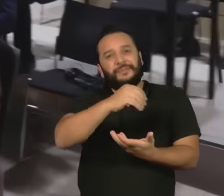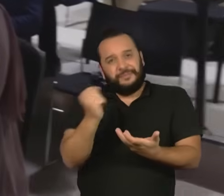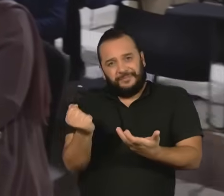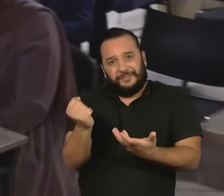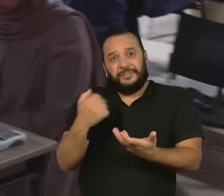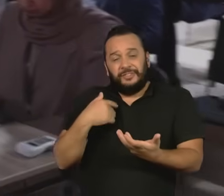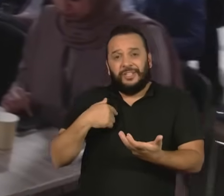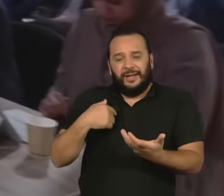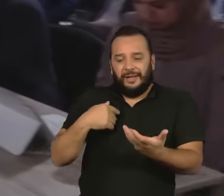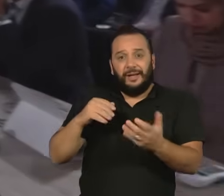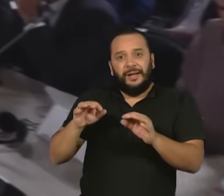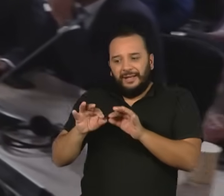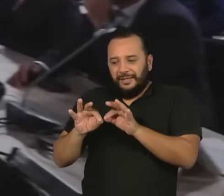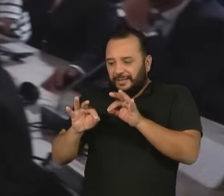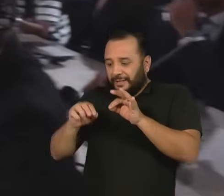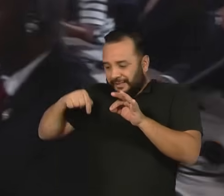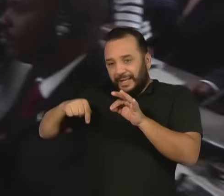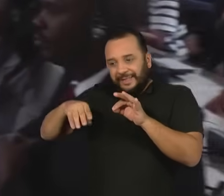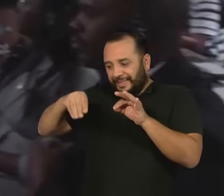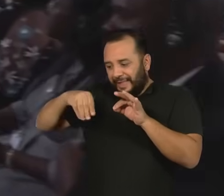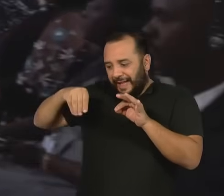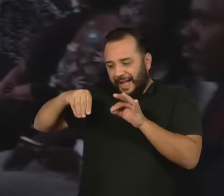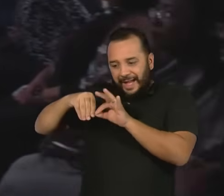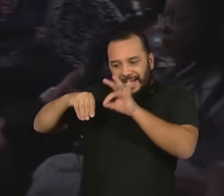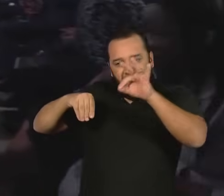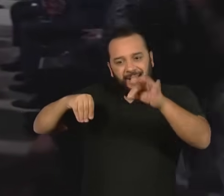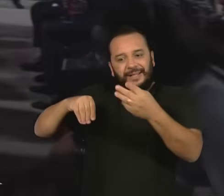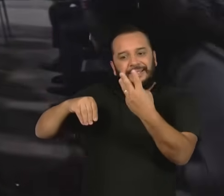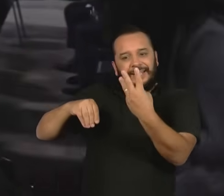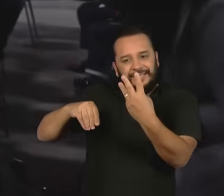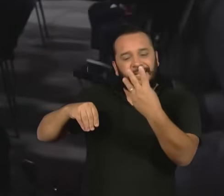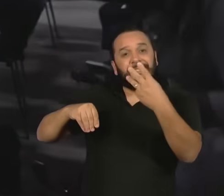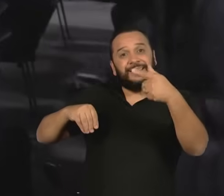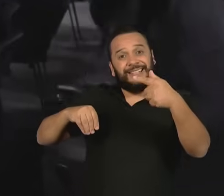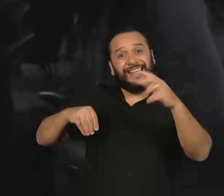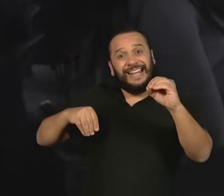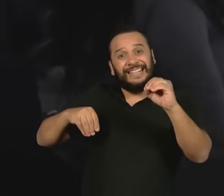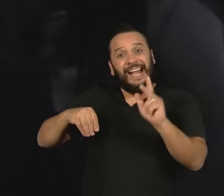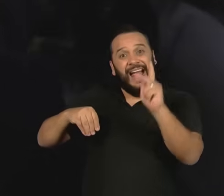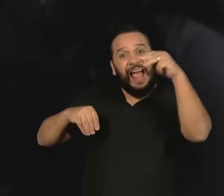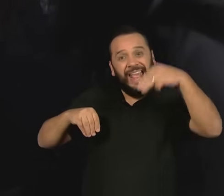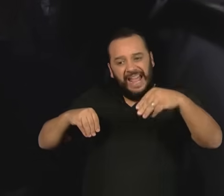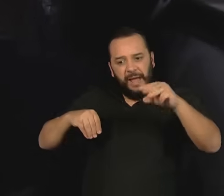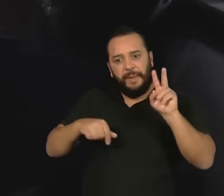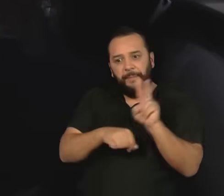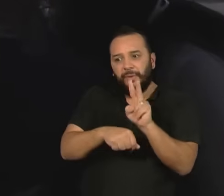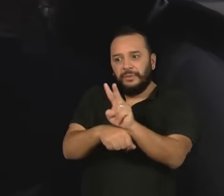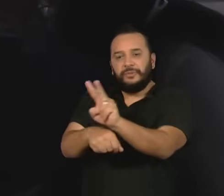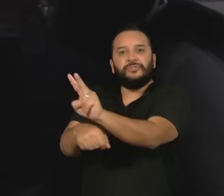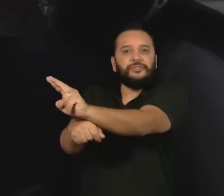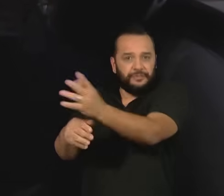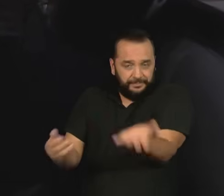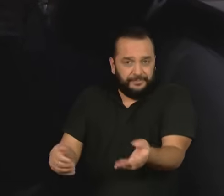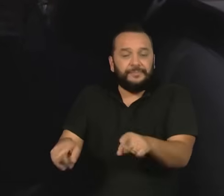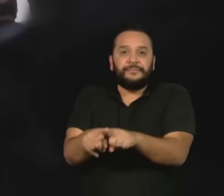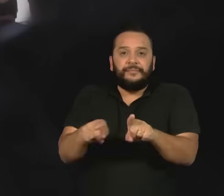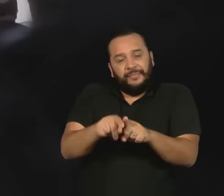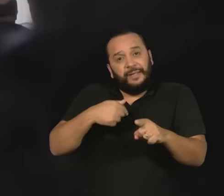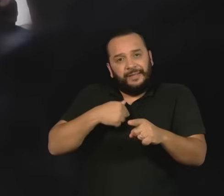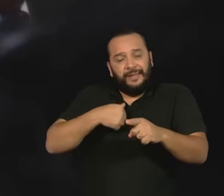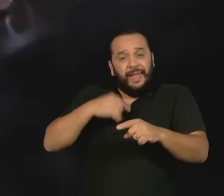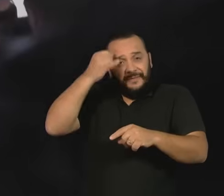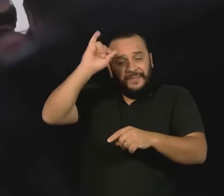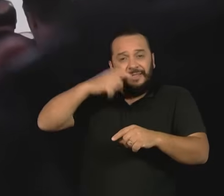de 370 quilômetros da costa. A defesa de uma moratória para evitar a mineração em fundos marinhos avançou pouco,